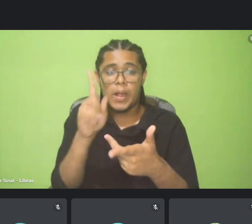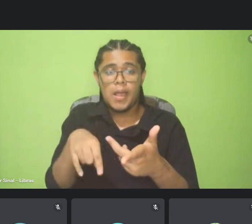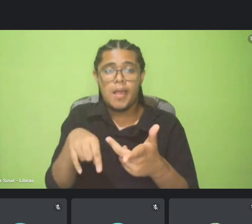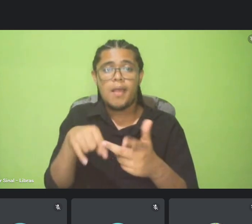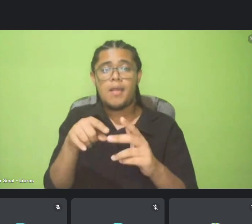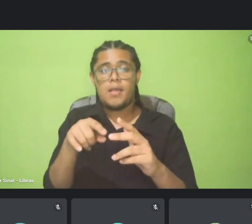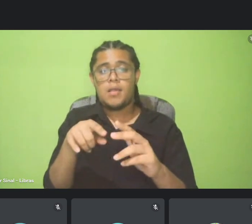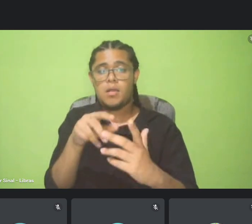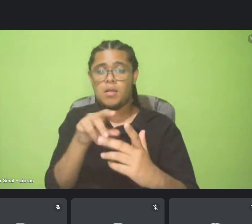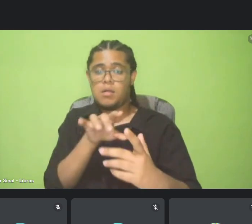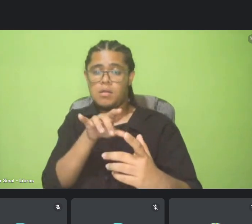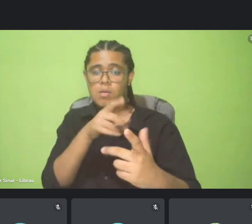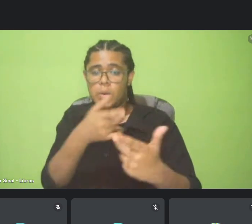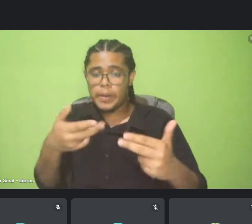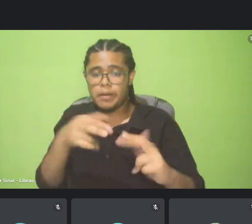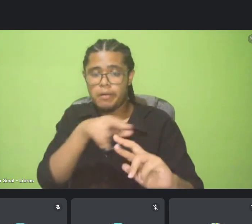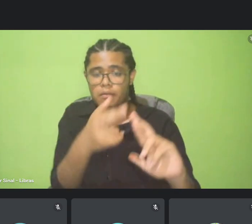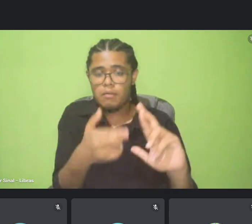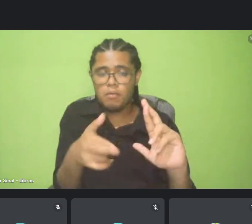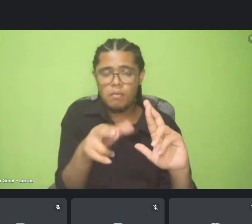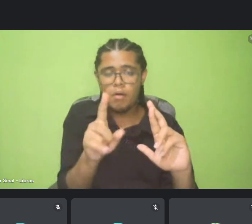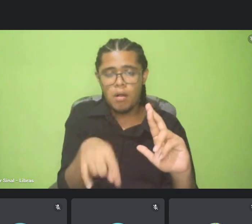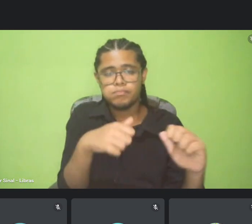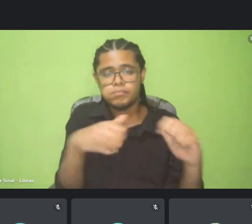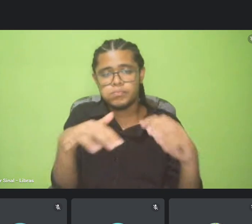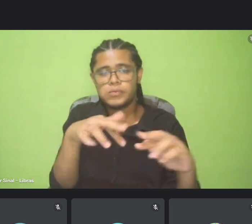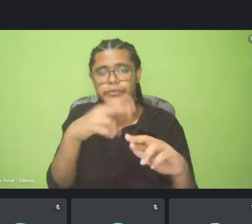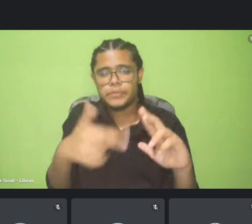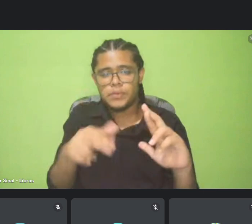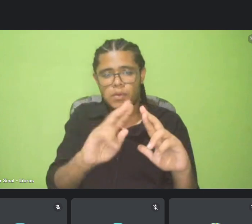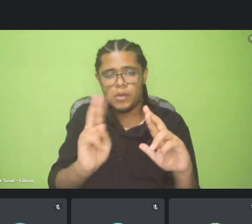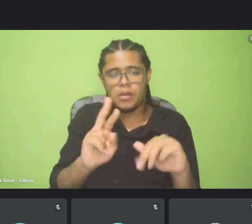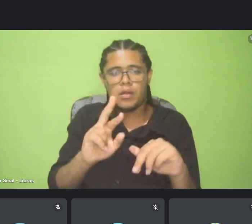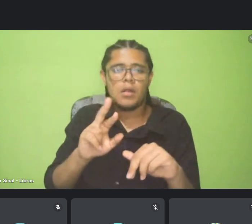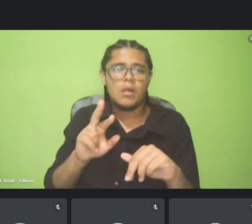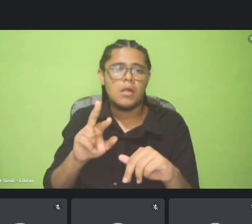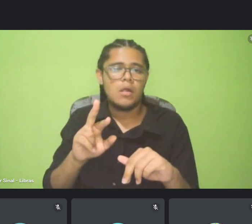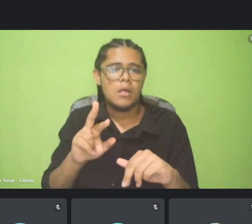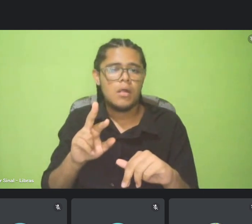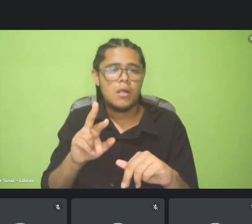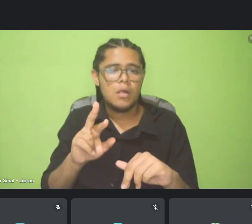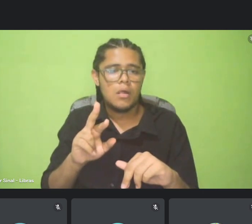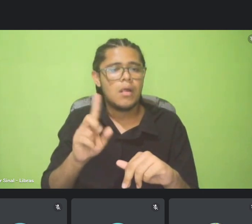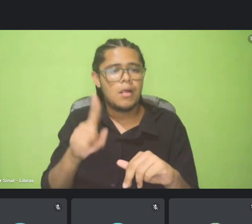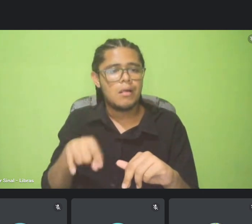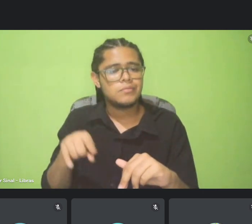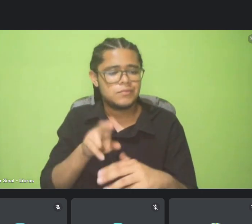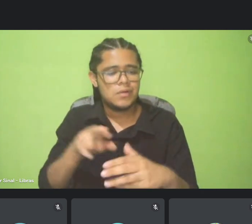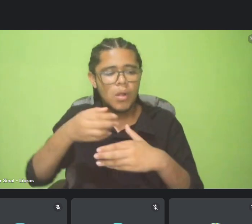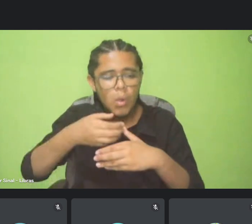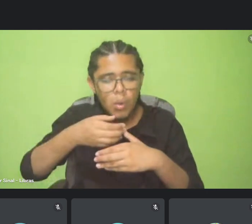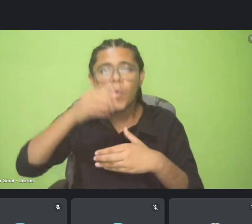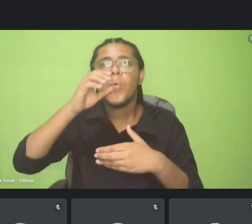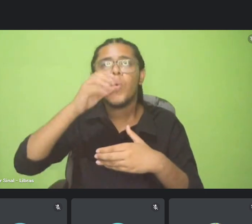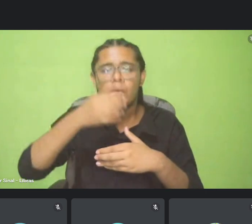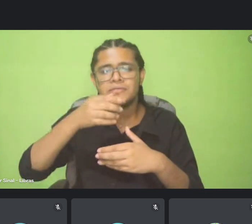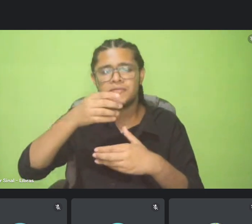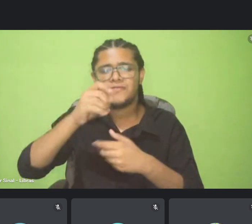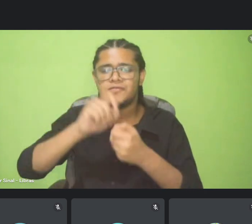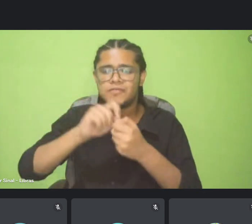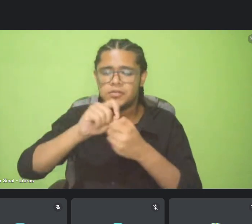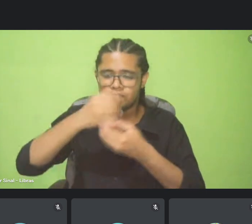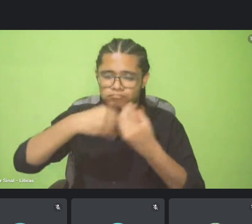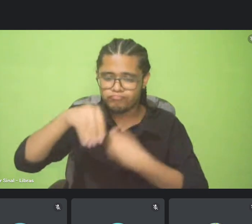de danos, também para aqueles e aquelas que se sentirem interessadas e possam participar.